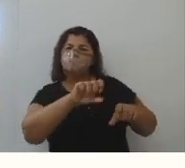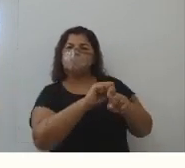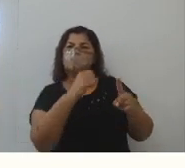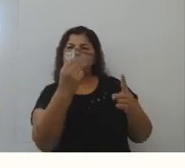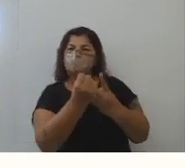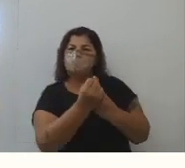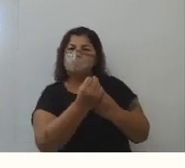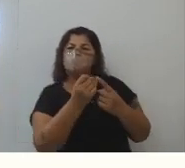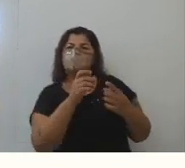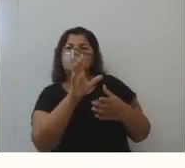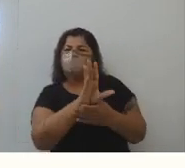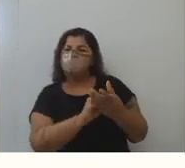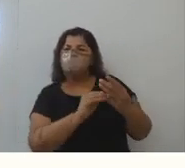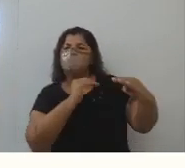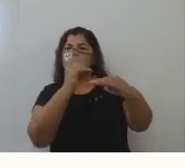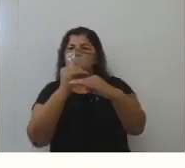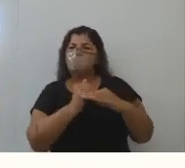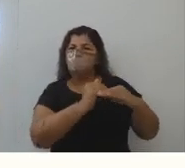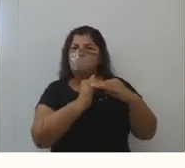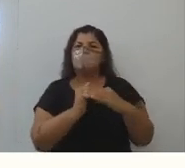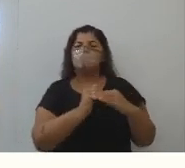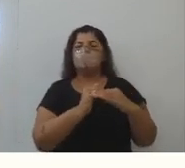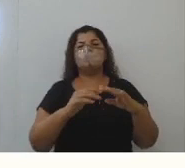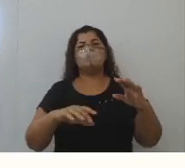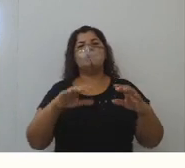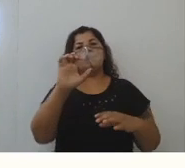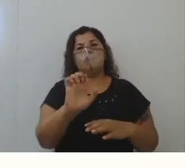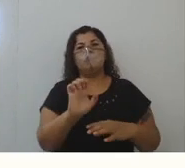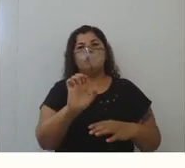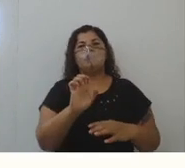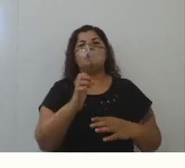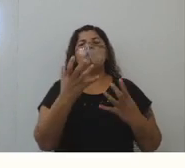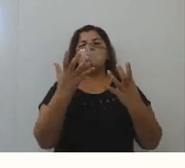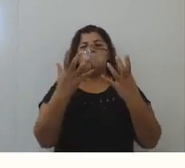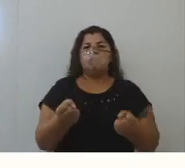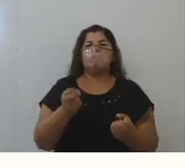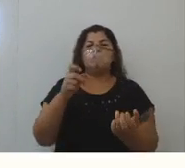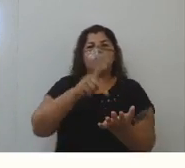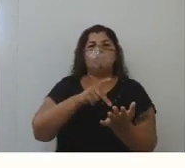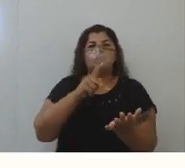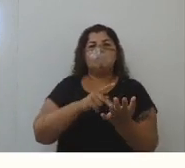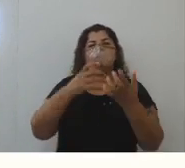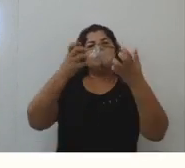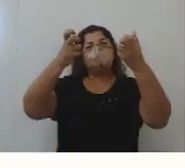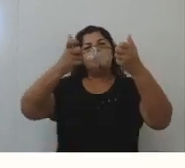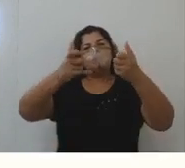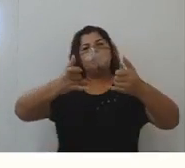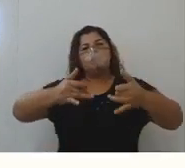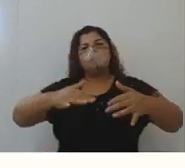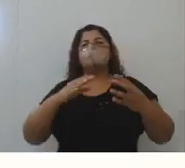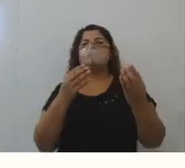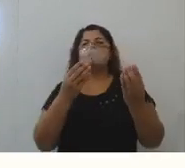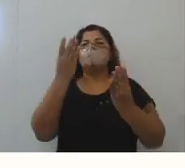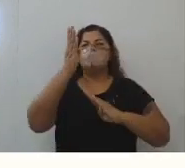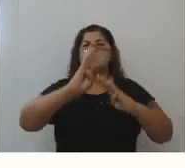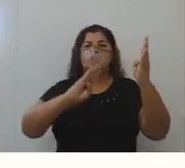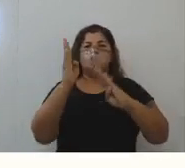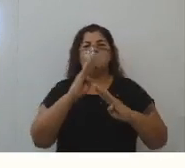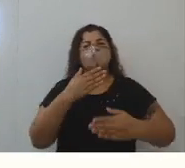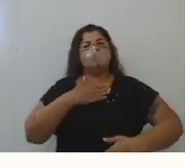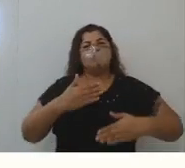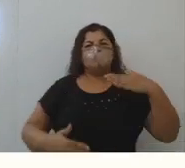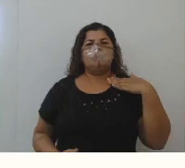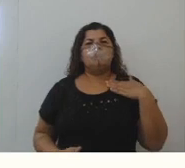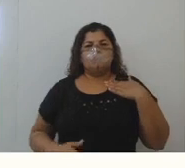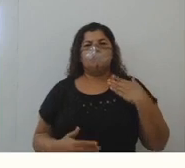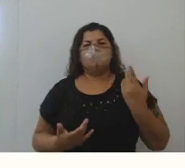senso comum. Letra E. Considerar verdadeiras as explicações biológicas para o comportamento humano